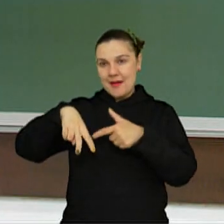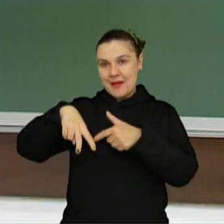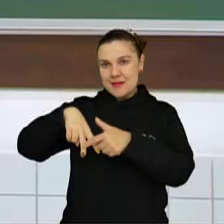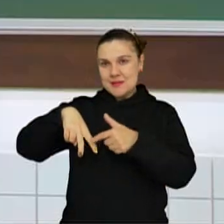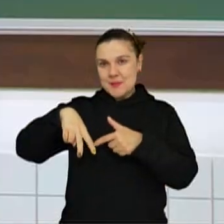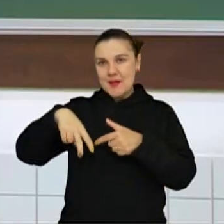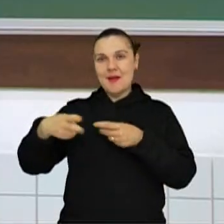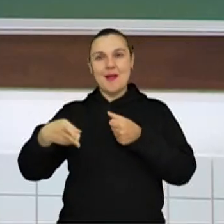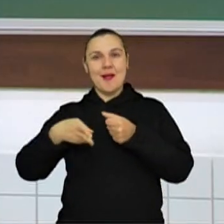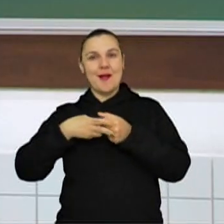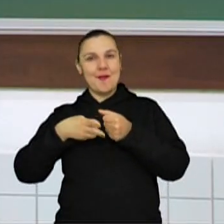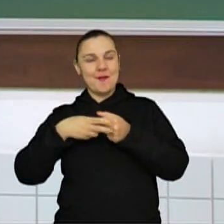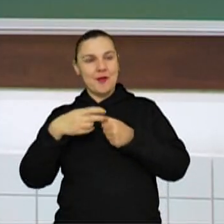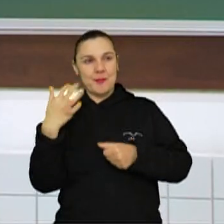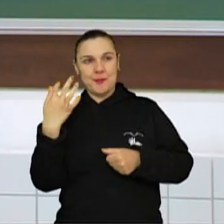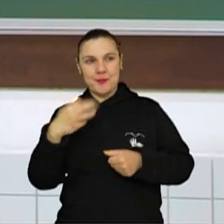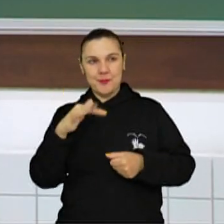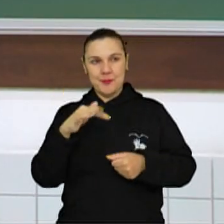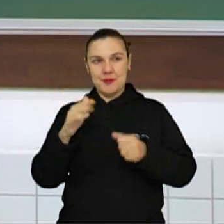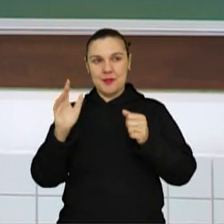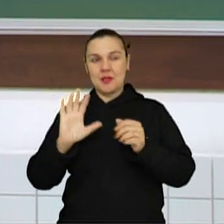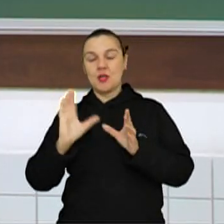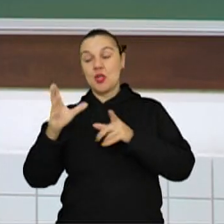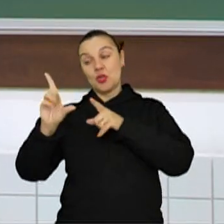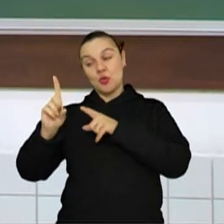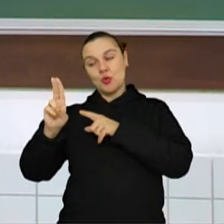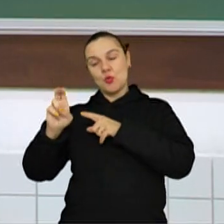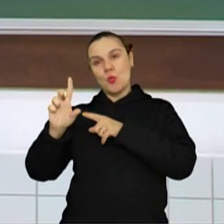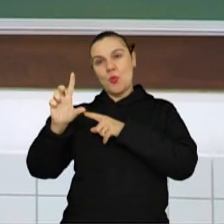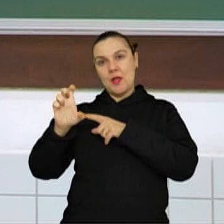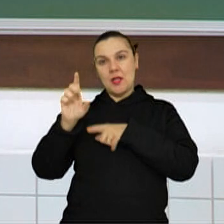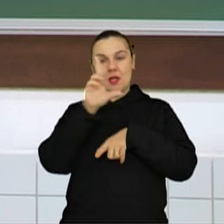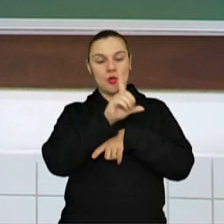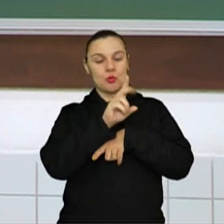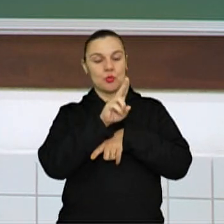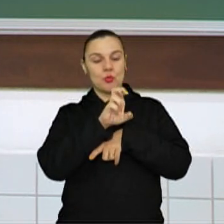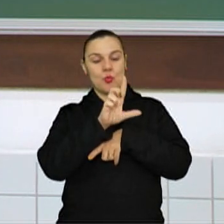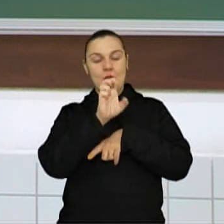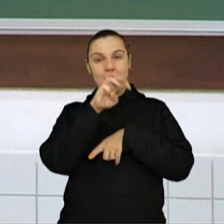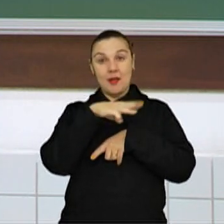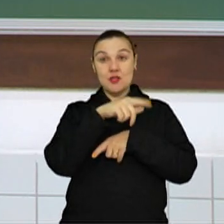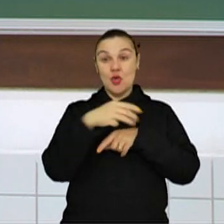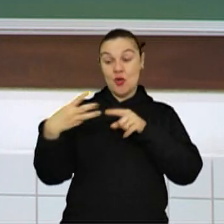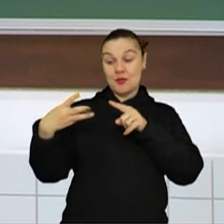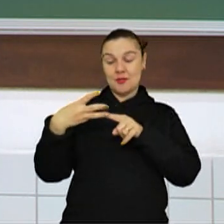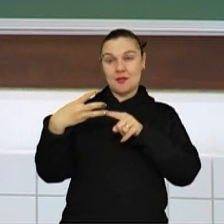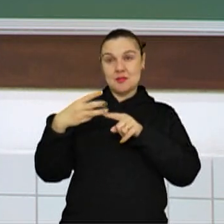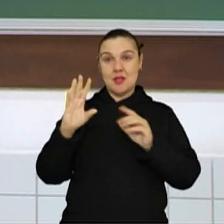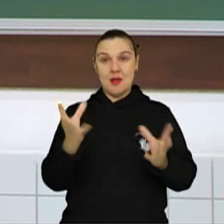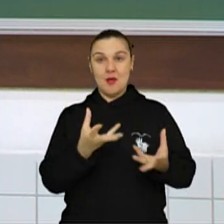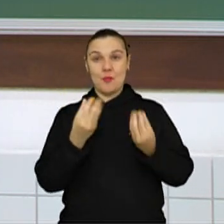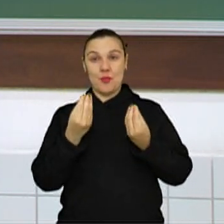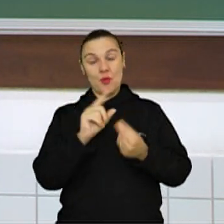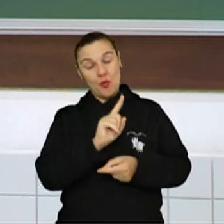lá? O verbo doler, ele vai ter duele ou duelen, apenas a terceira pessoa do singular ou plural. Quando que